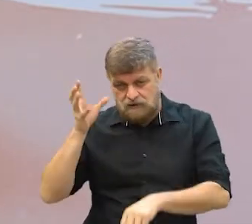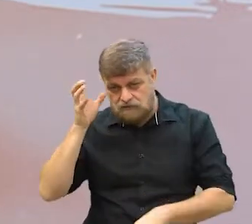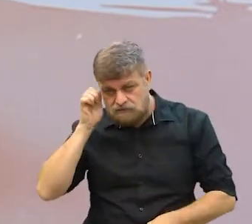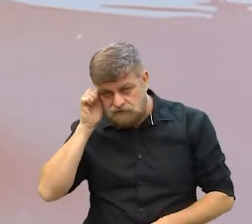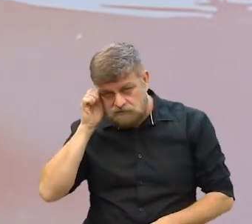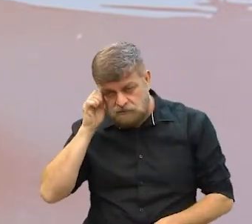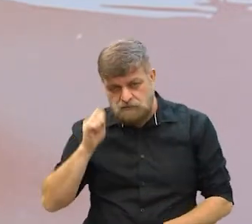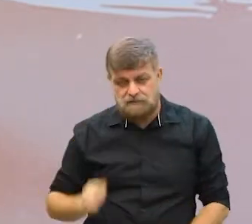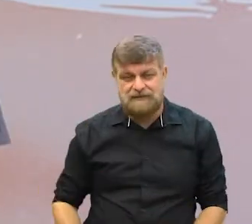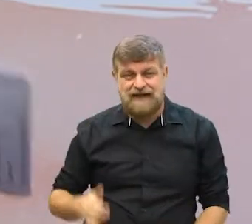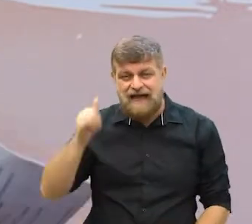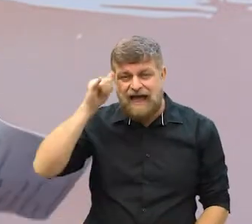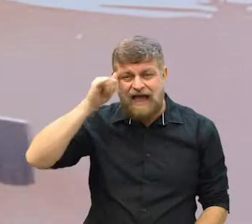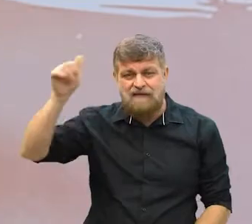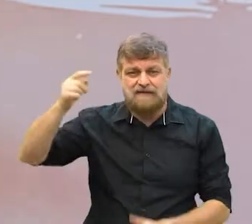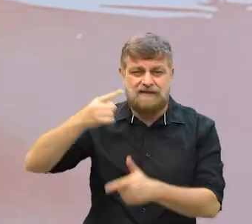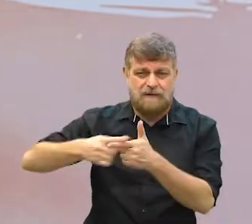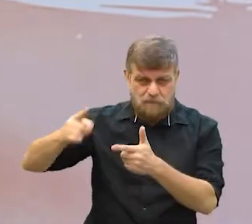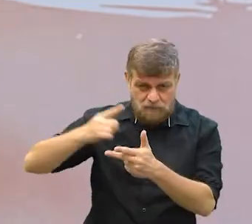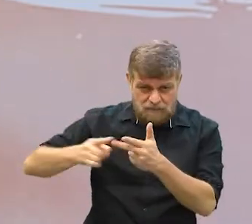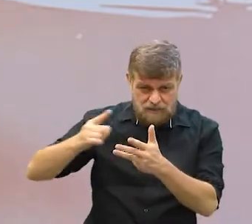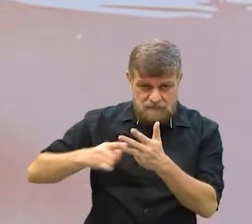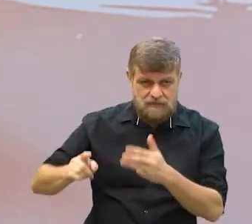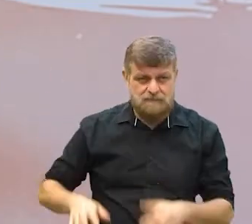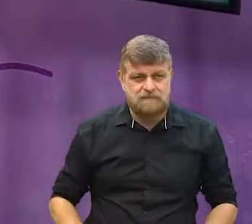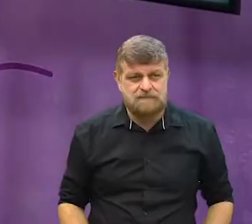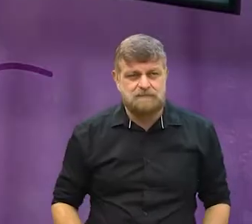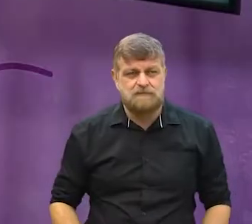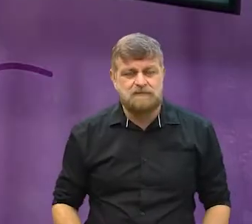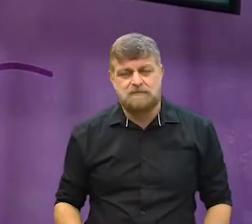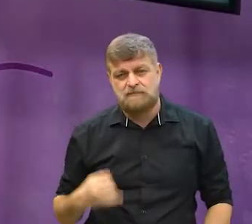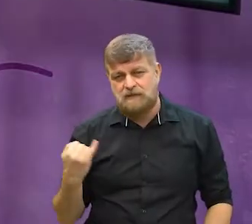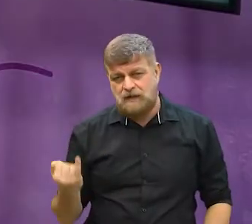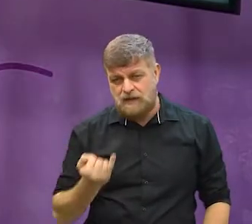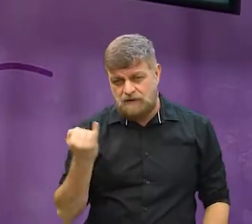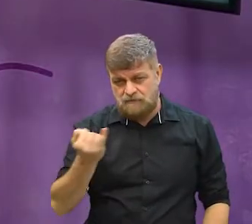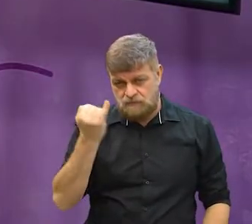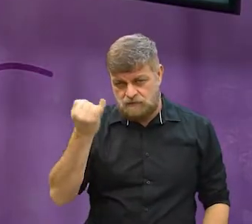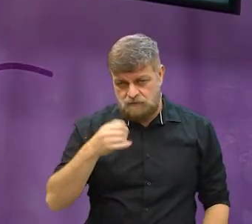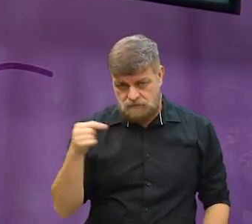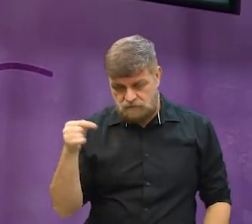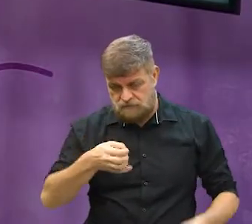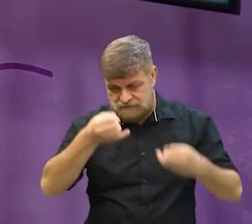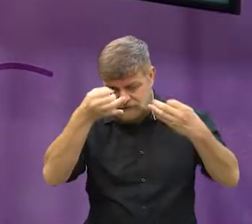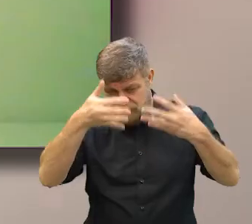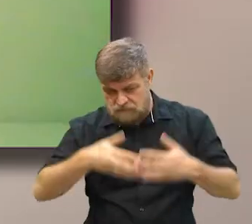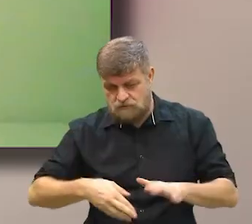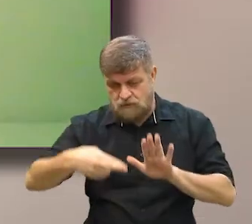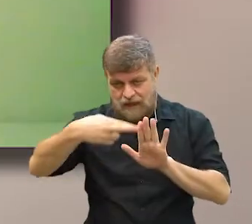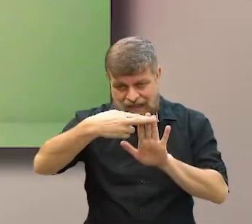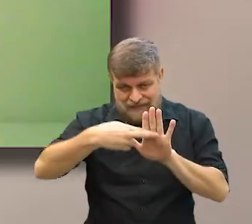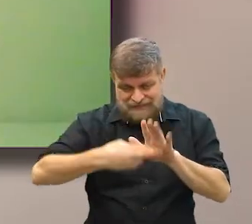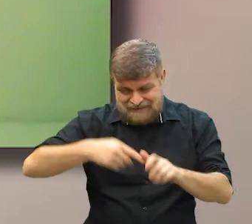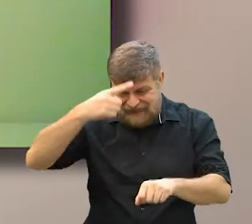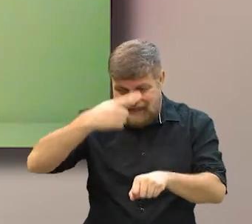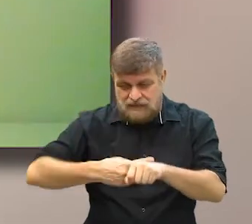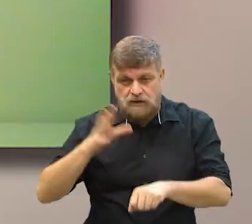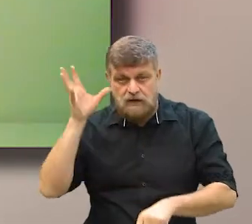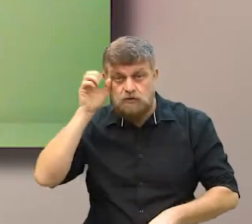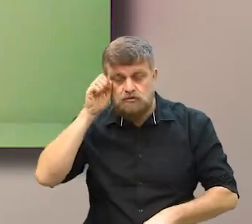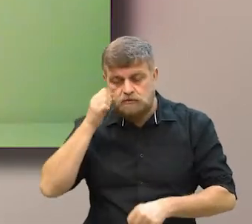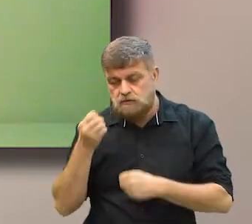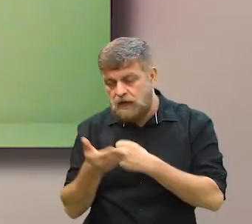doutor, para evitar problemas no sono? Muito importante isso que você falou. As rotinas, elas